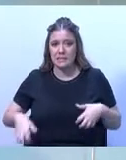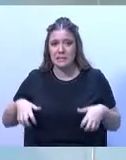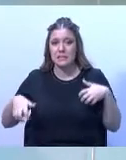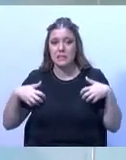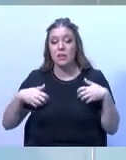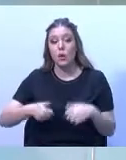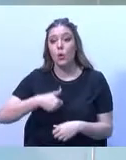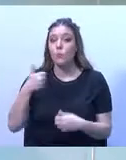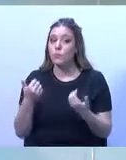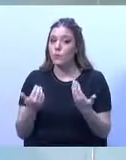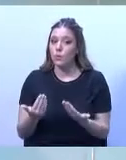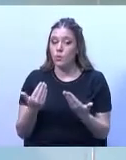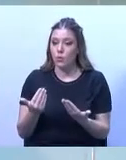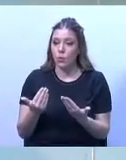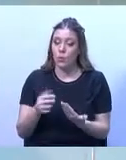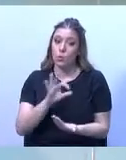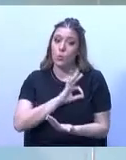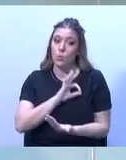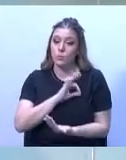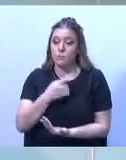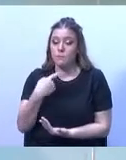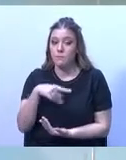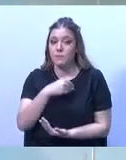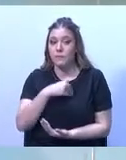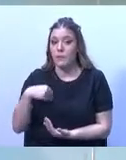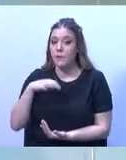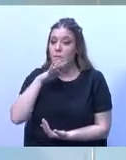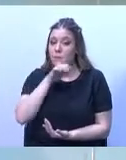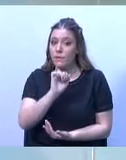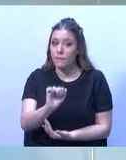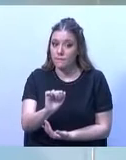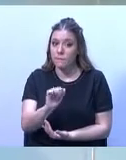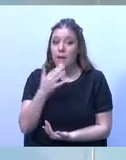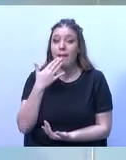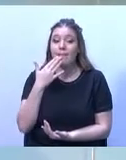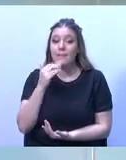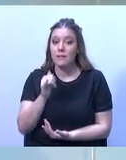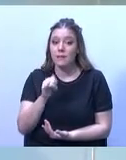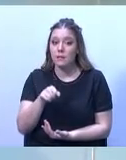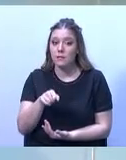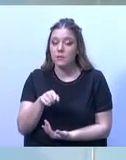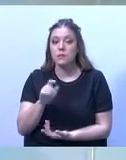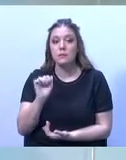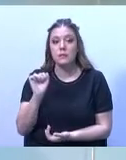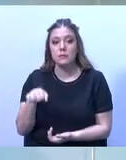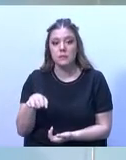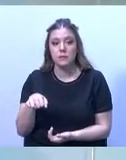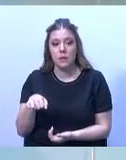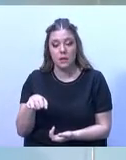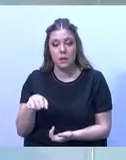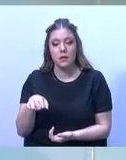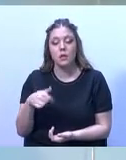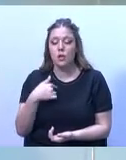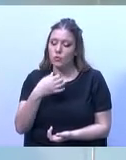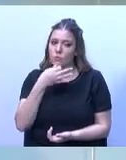indicado, nesta fase, o Sr. Carlos dirigir-se ao seu médico ou médica de família para tentar explorar essa... Pois, doutor, eu já falei